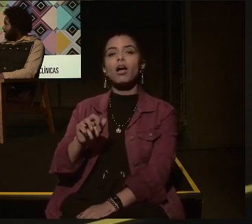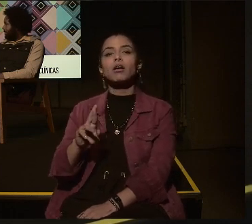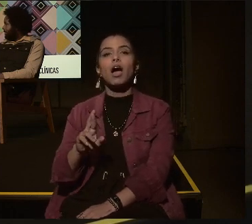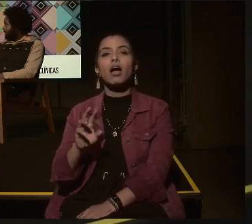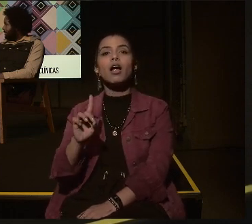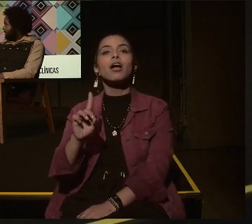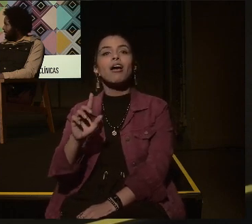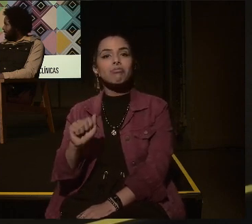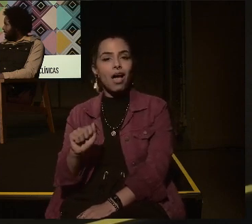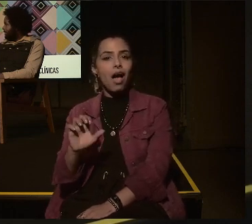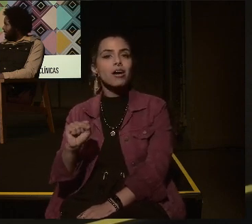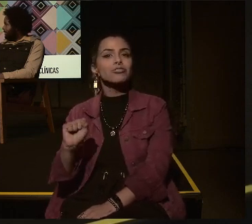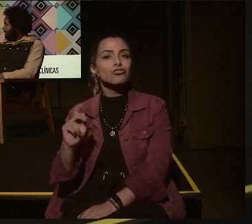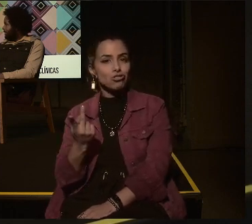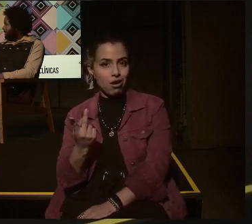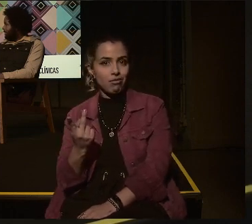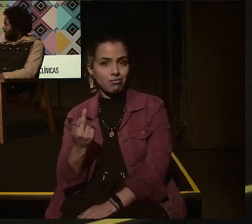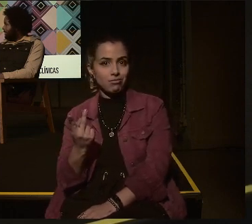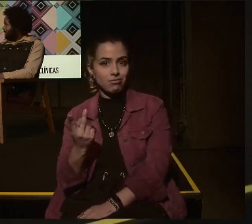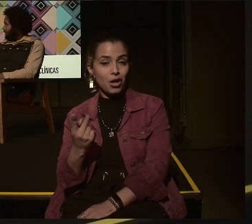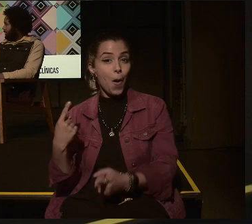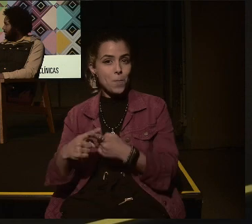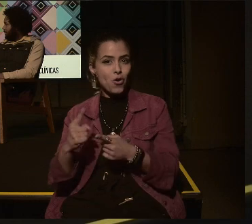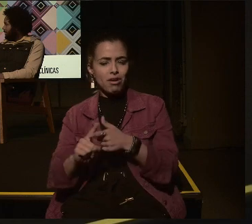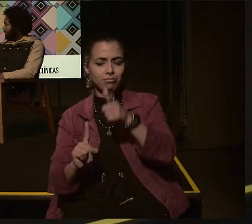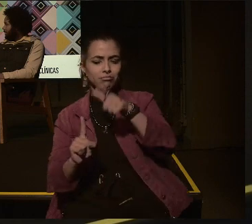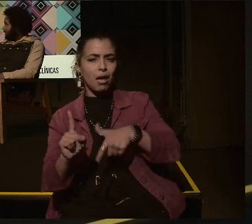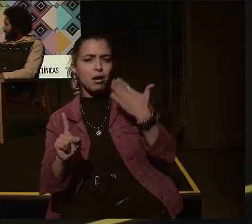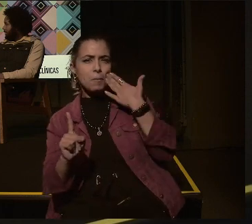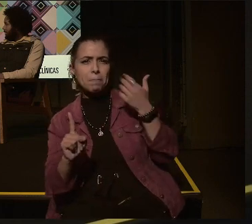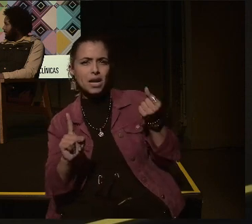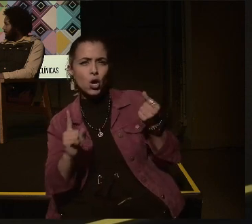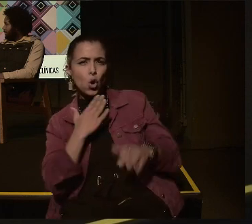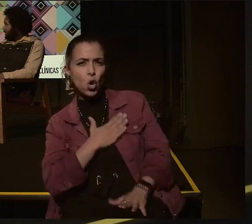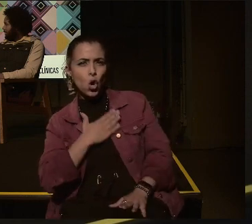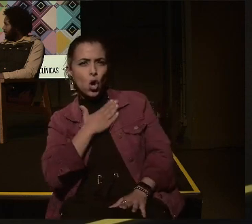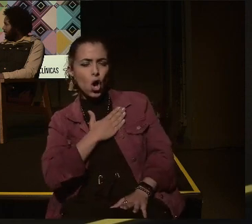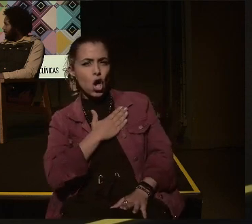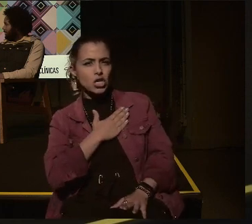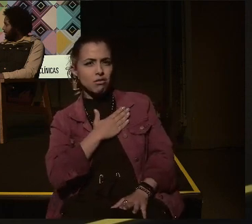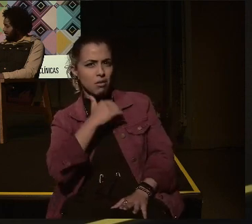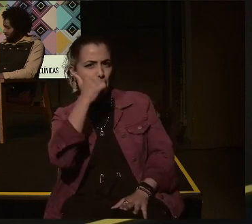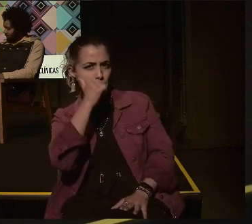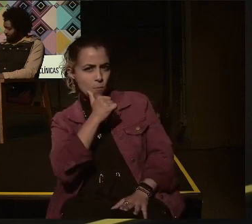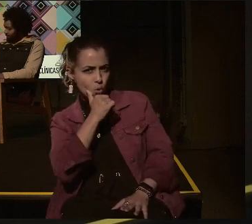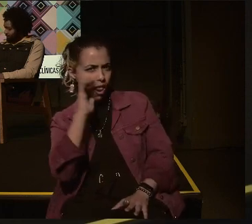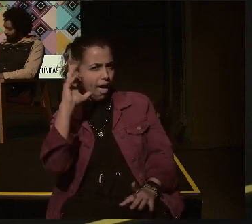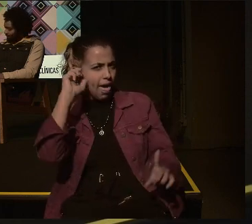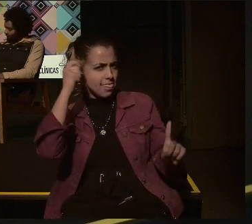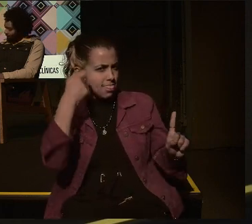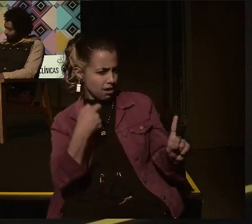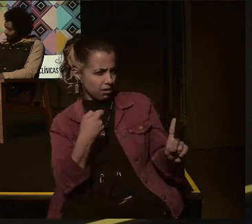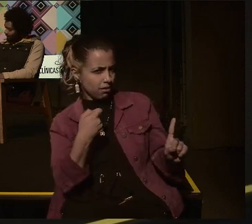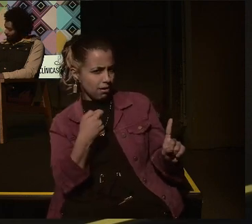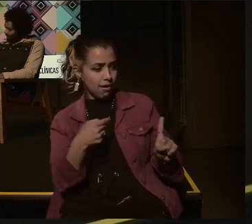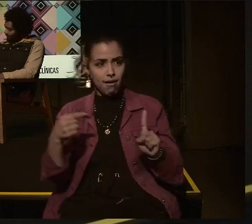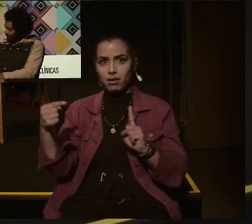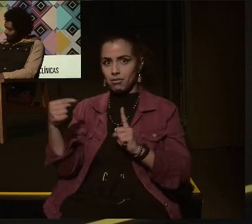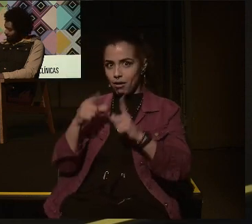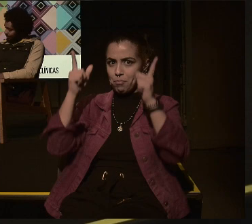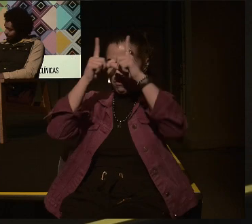Porque ela, mulher negra, gosta da branca. Ele, de pele clara, gosta da negra. Tem uma confusão ali. Assim, que